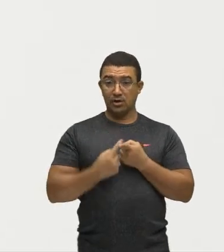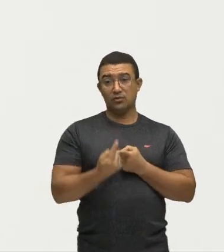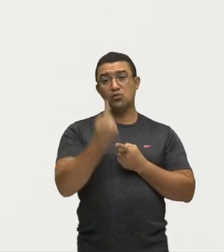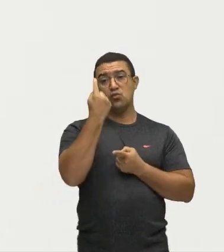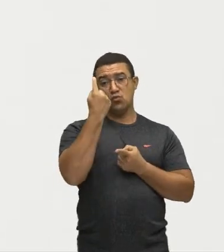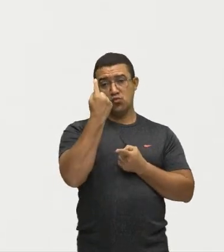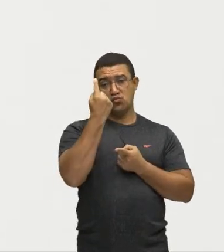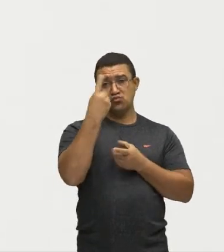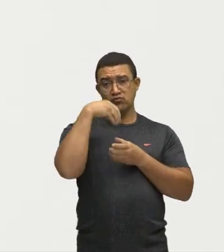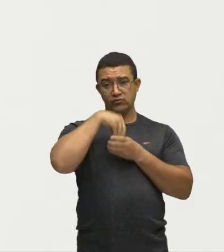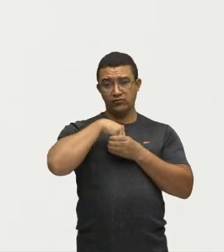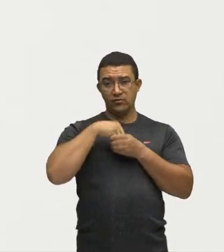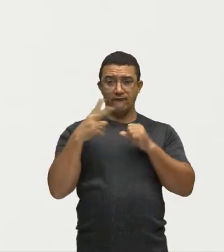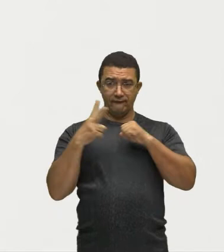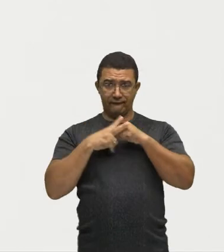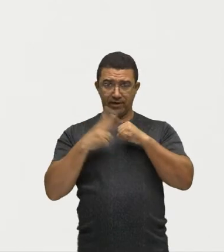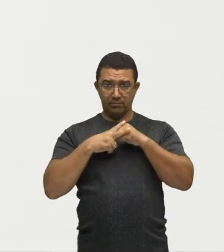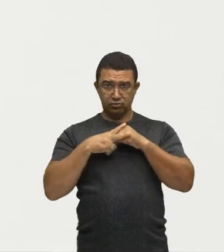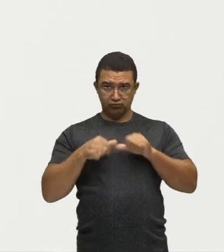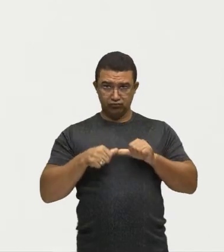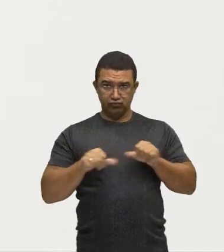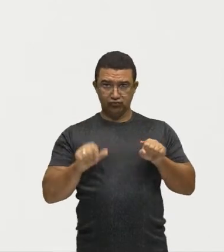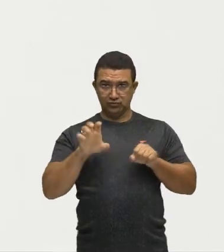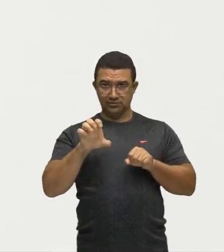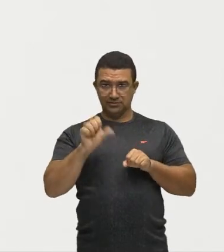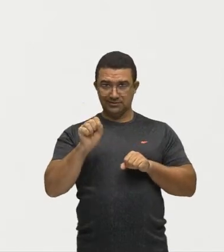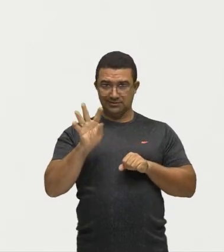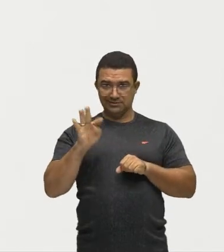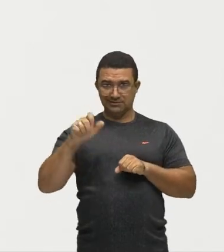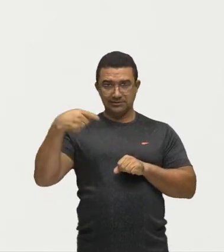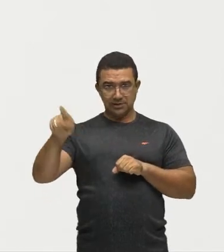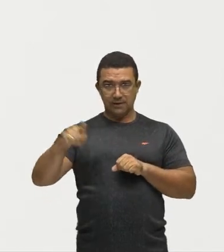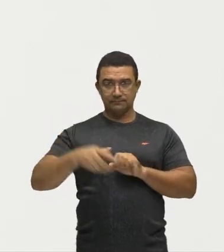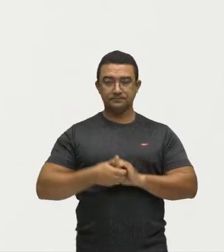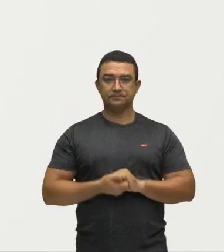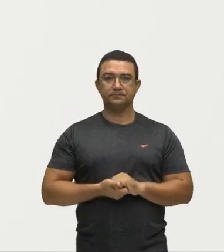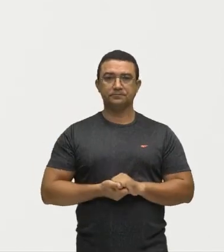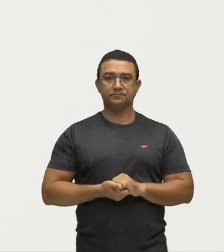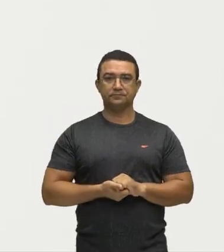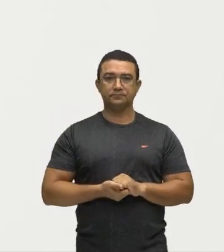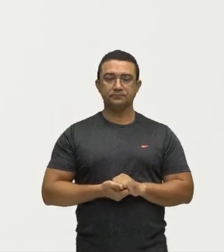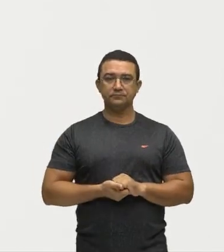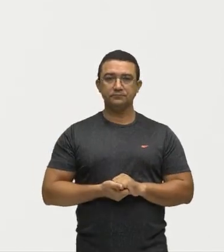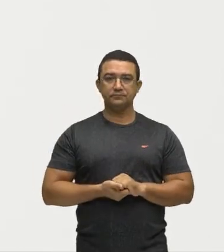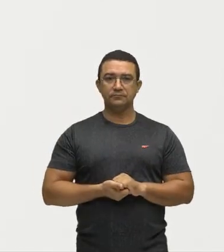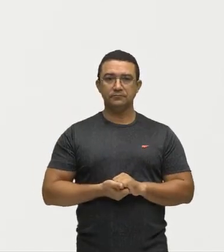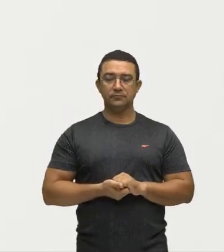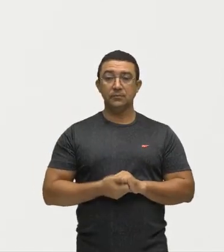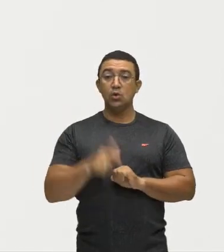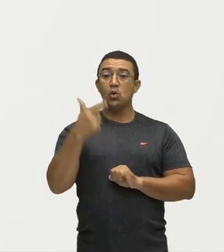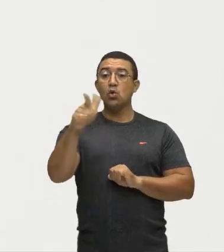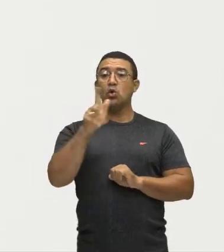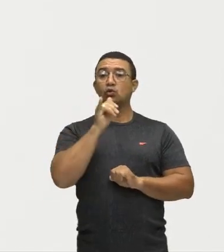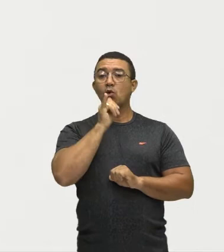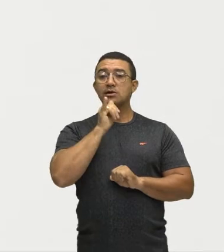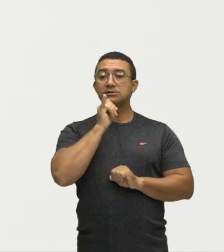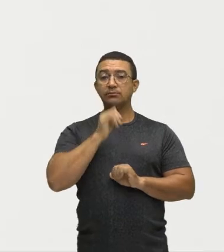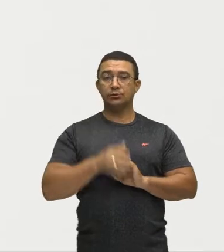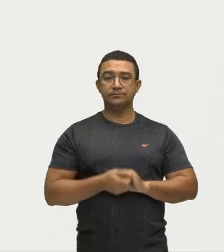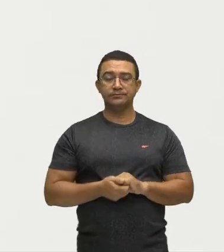apenas um verbo, o verbo estar, né? Mamãe está furiosa. Muito bem. Olha só este outro exemplo aqui,